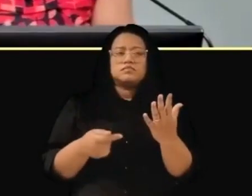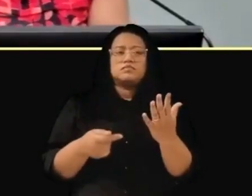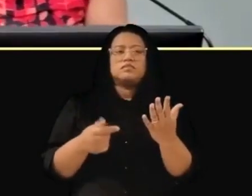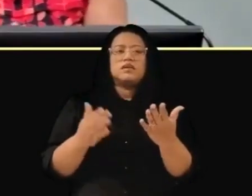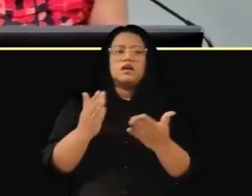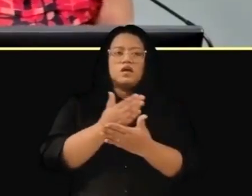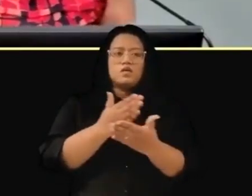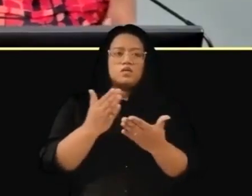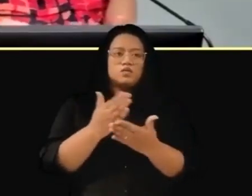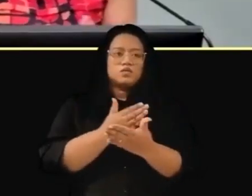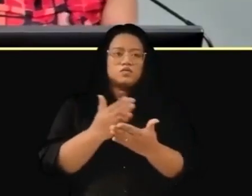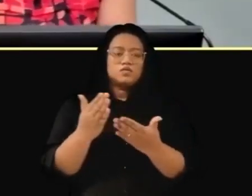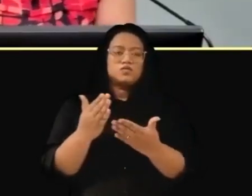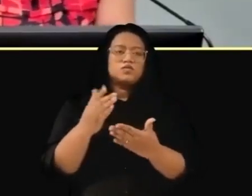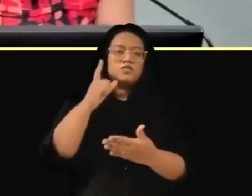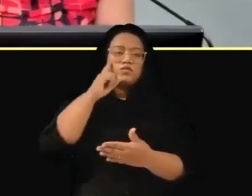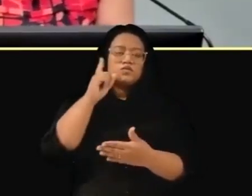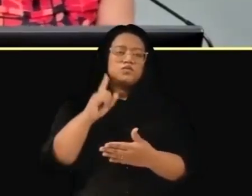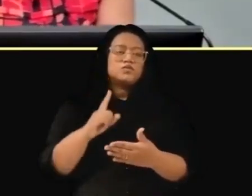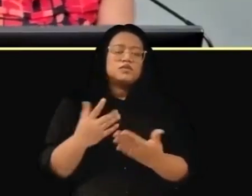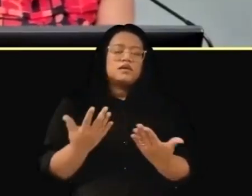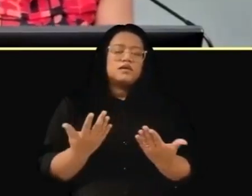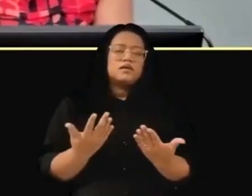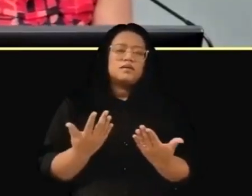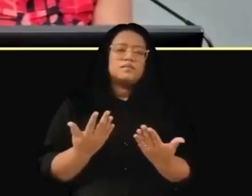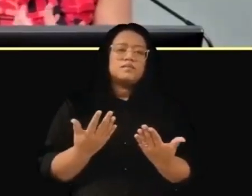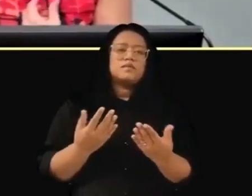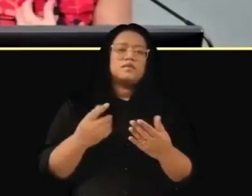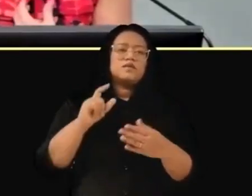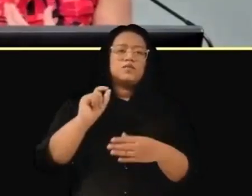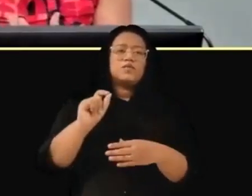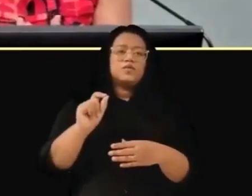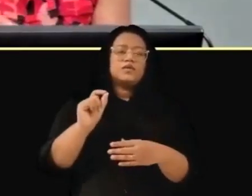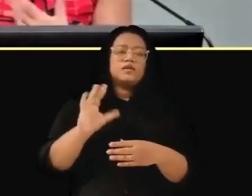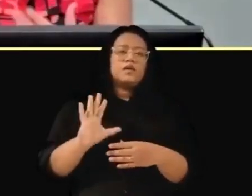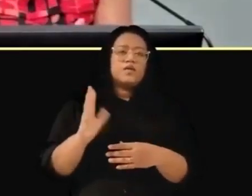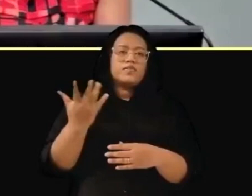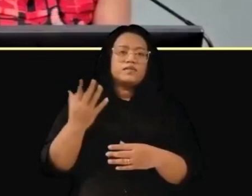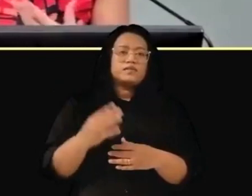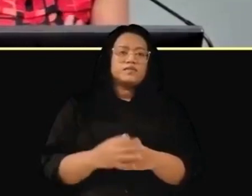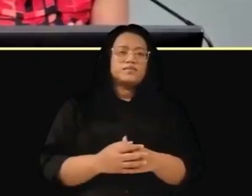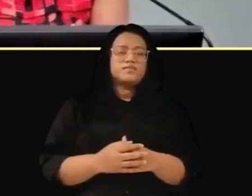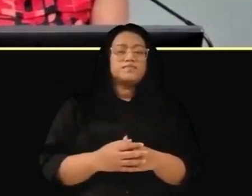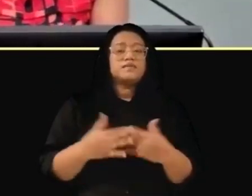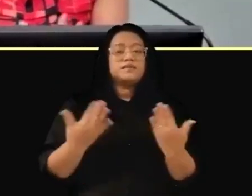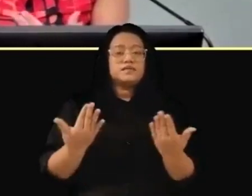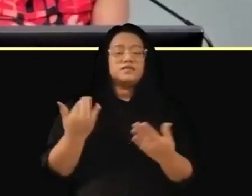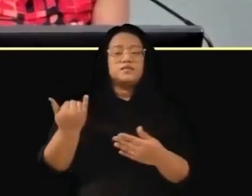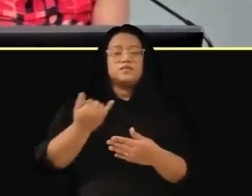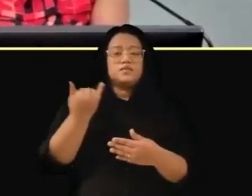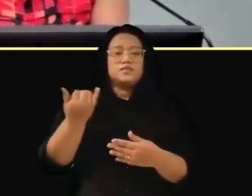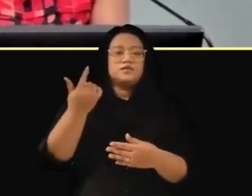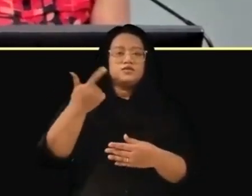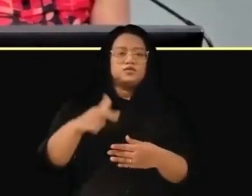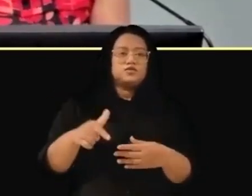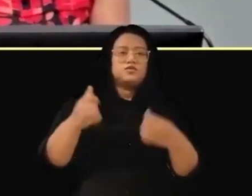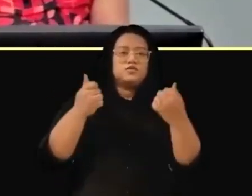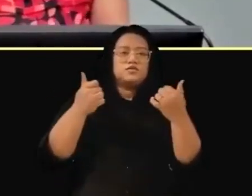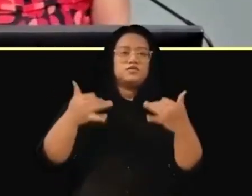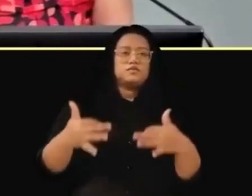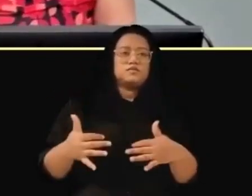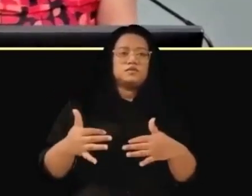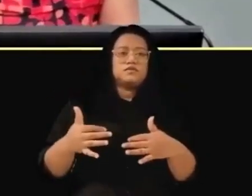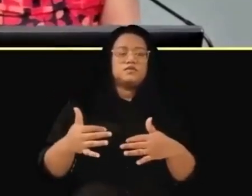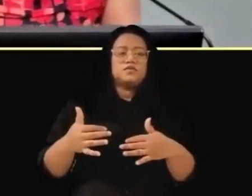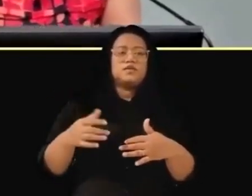algumas gerações já não sabem mais o que isso aconteceu. Por isso eu reitero e acho muito importante que os professores,